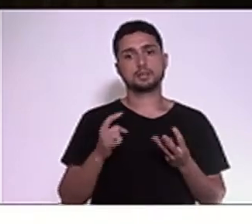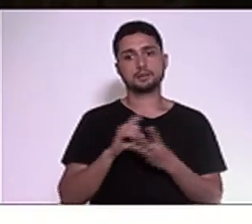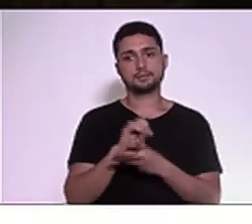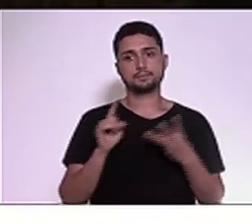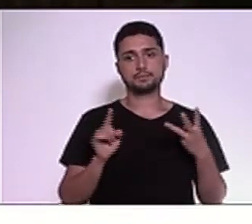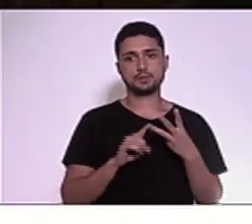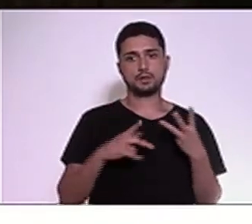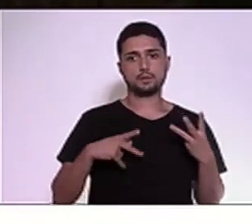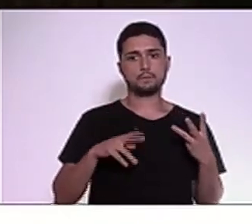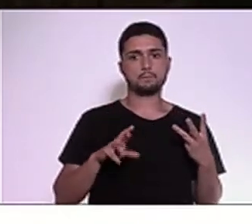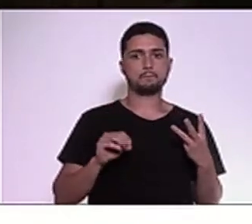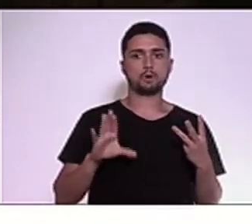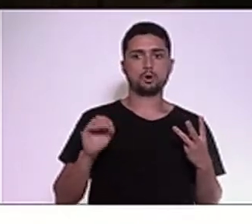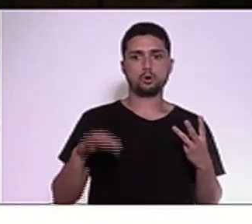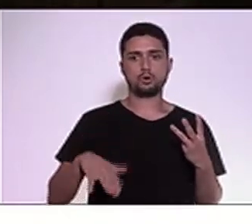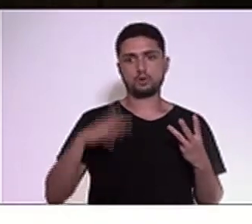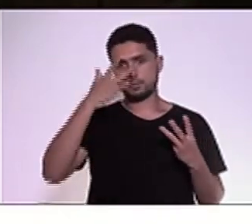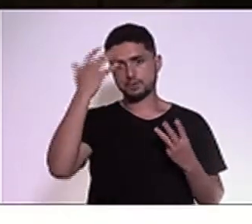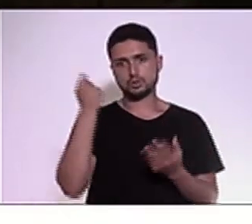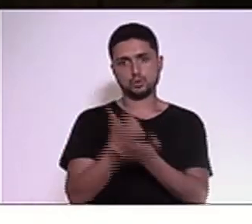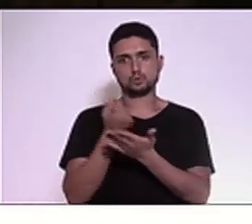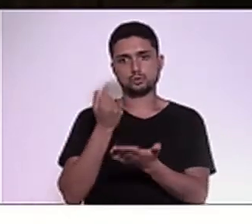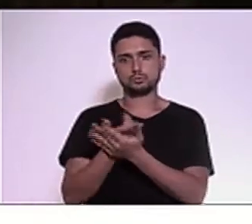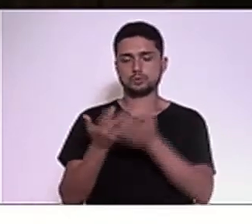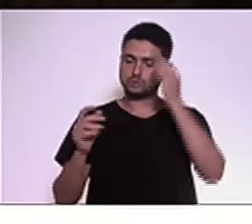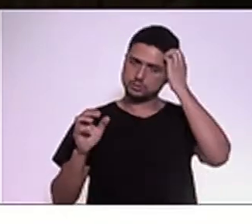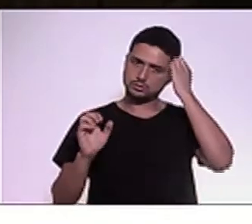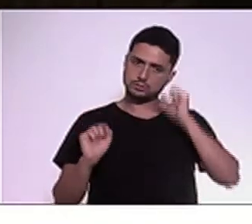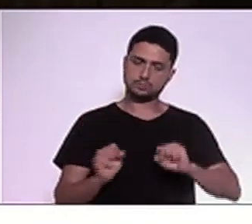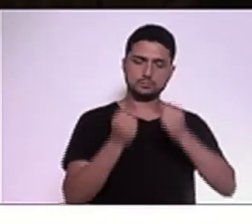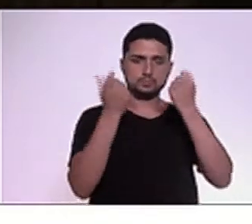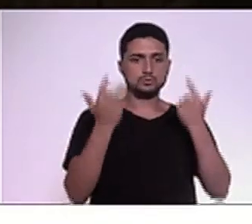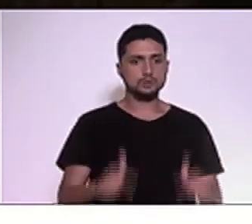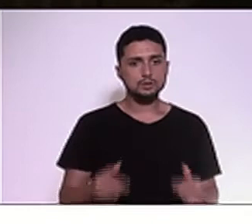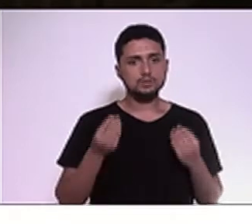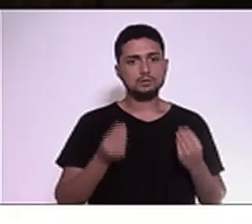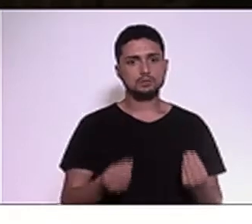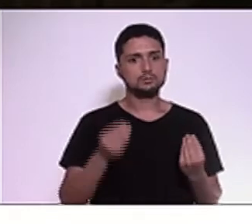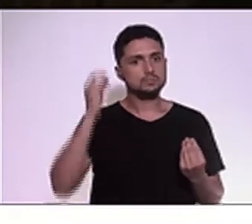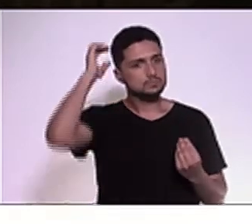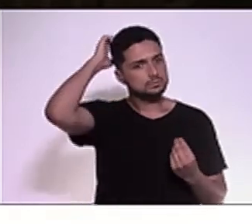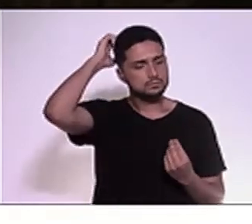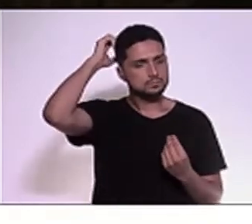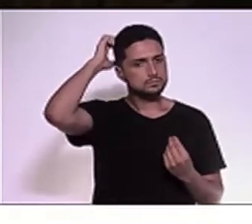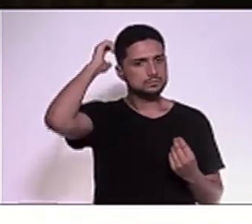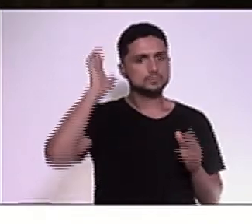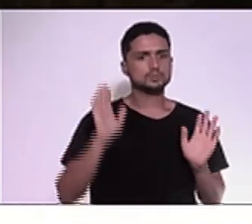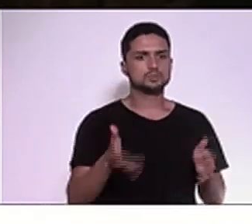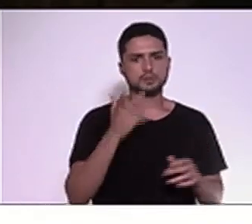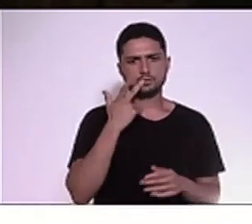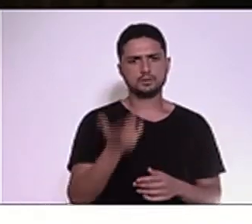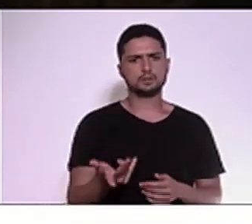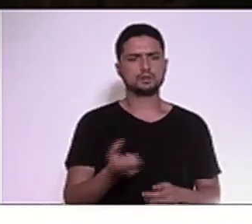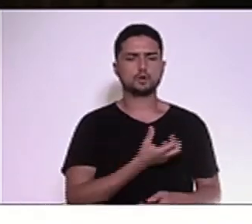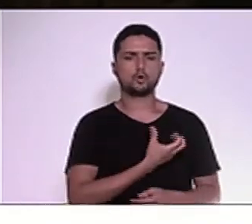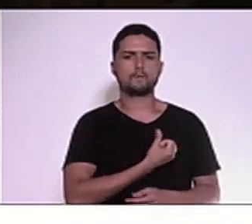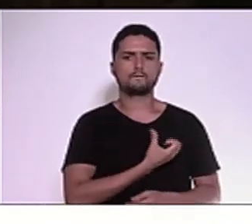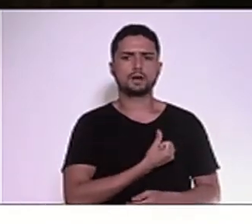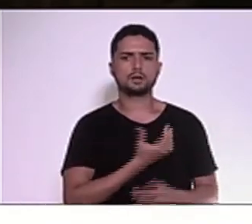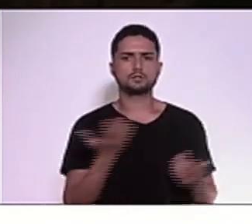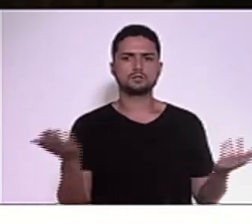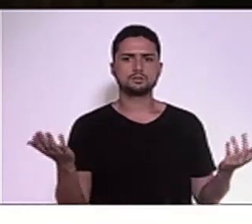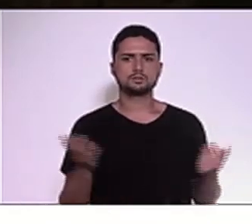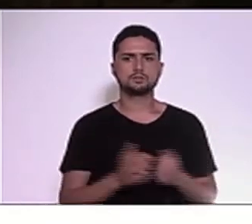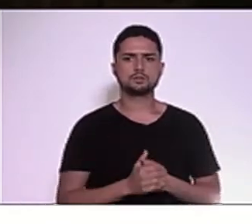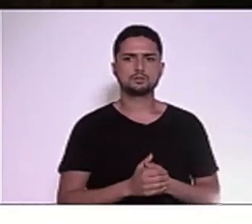a mão no bolso do consumidor e da consumidora. Bom, já disse aqui o tamanho da covardia